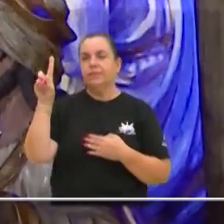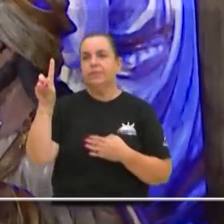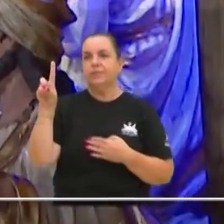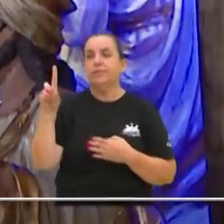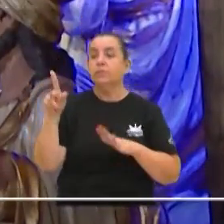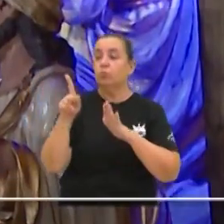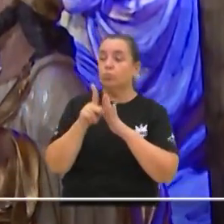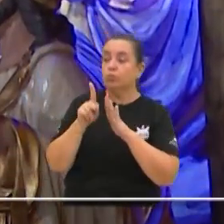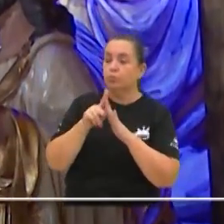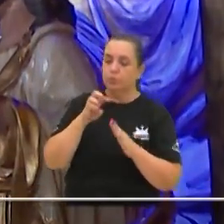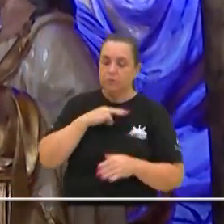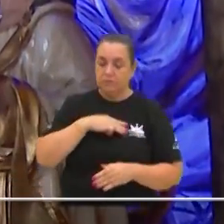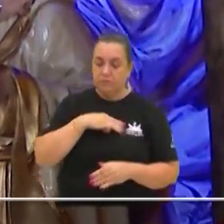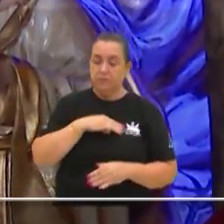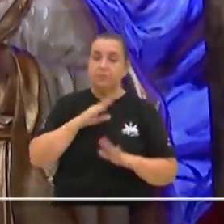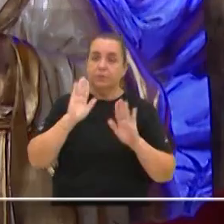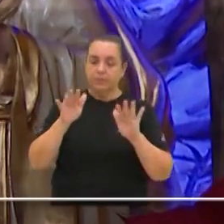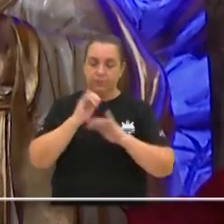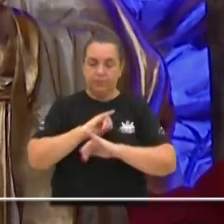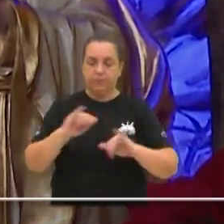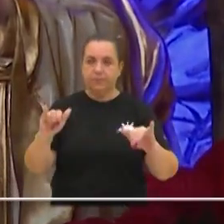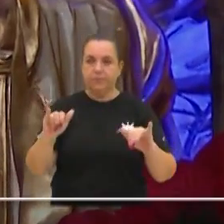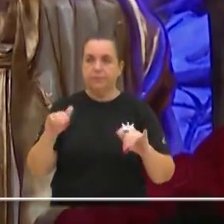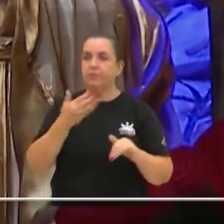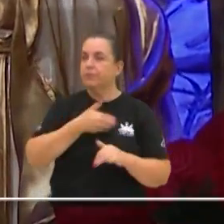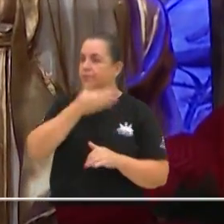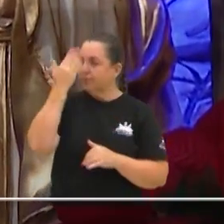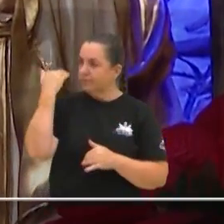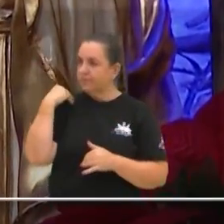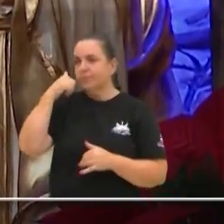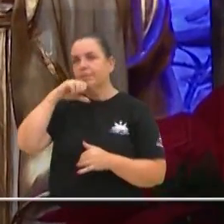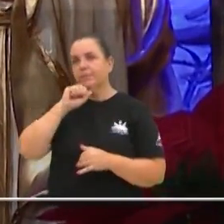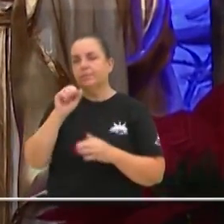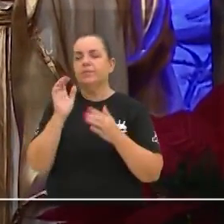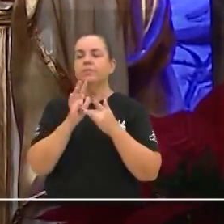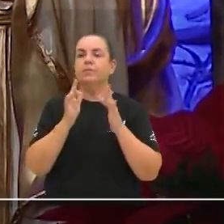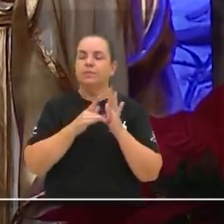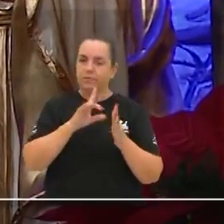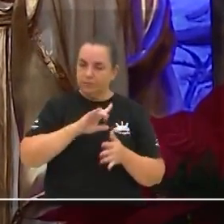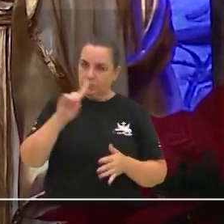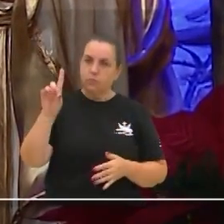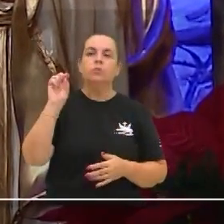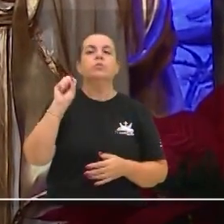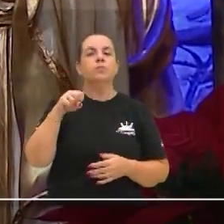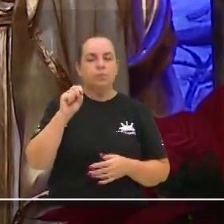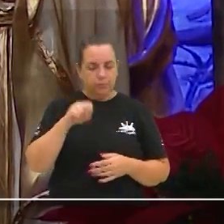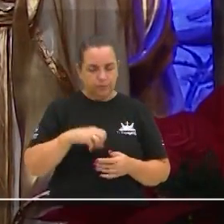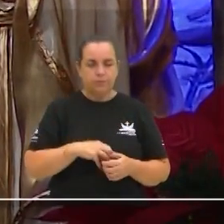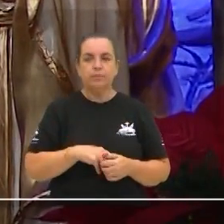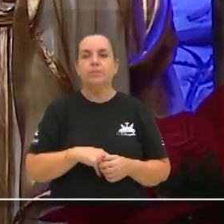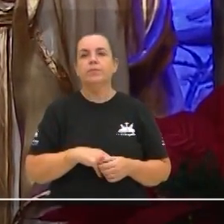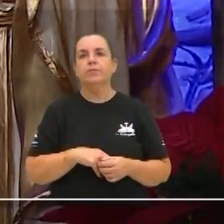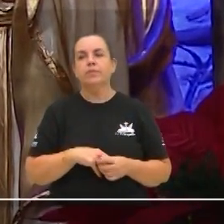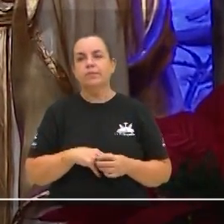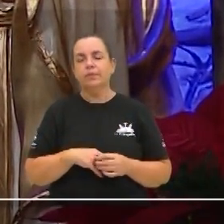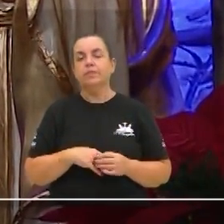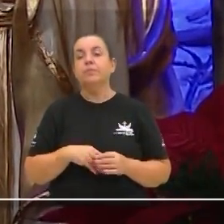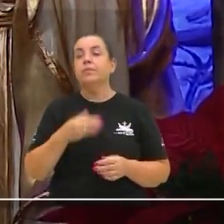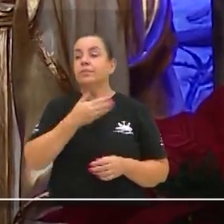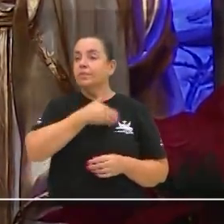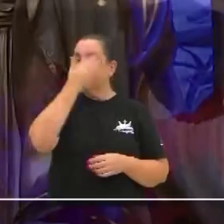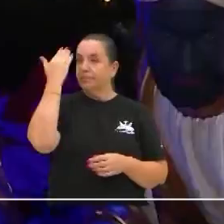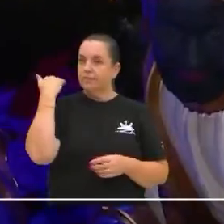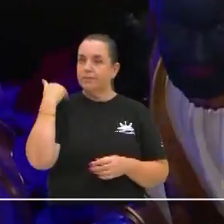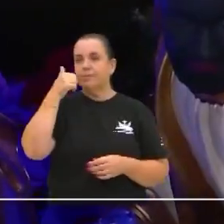próprio Mateus já disse: Maria, sua mãe. Jesus é Deus? Sim ou não? Sim. Maria, a mãe